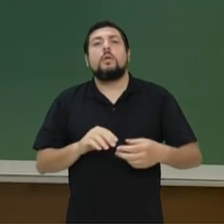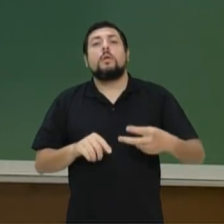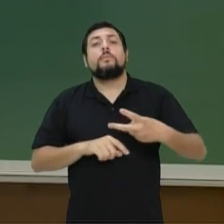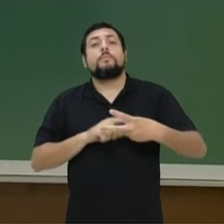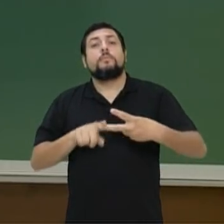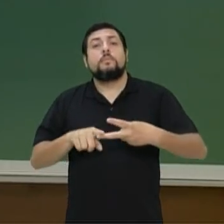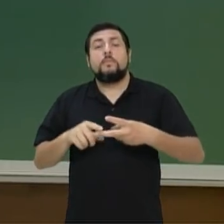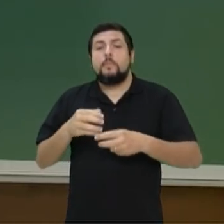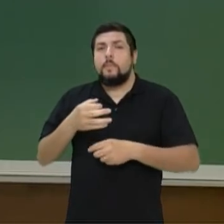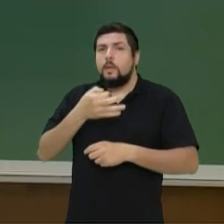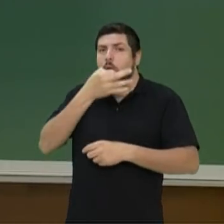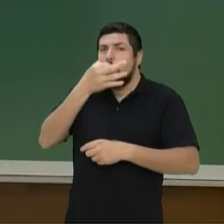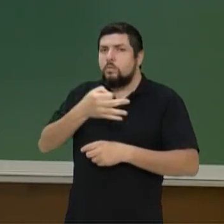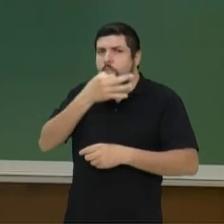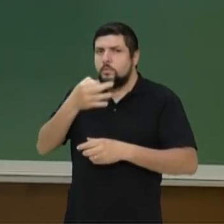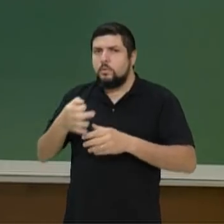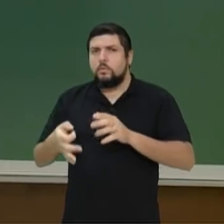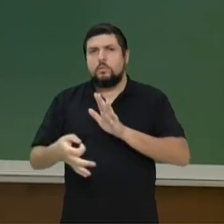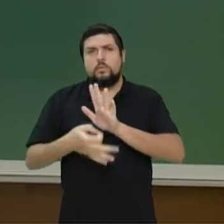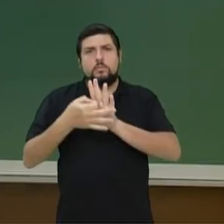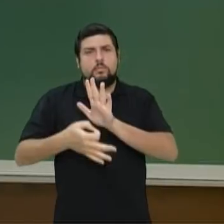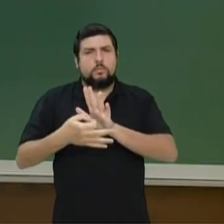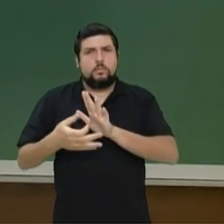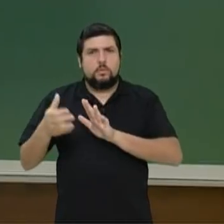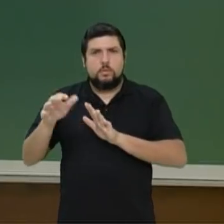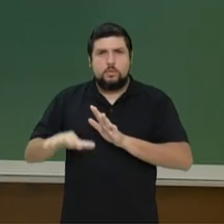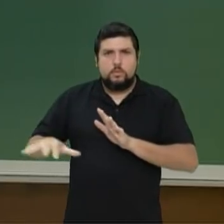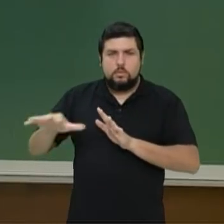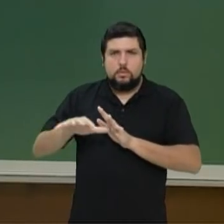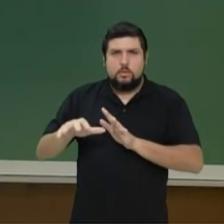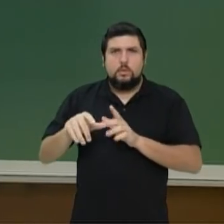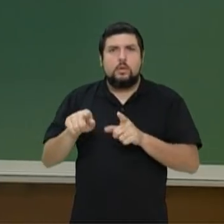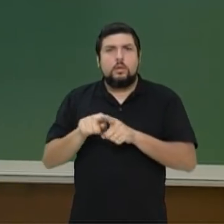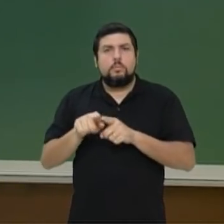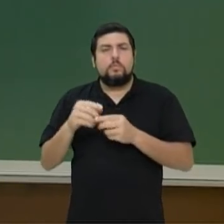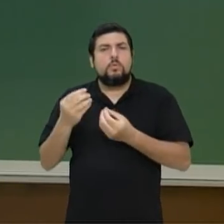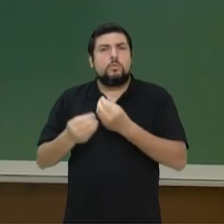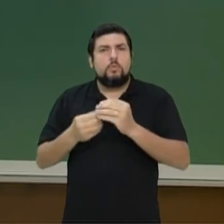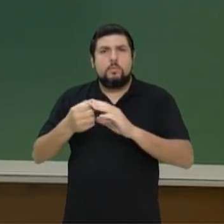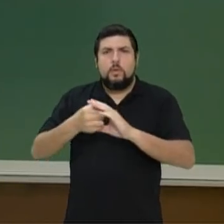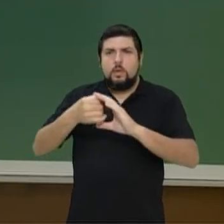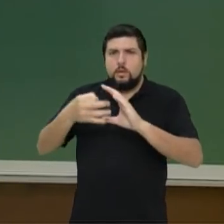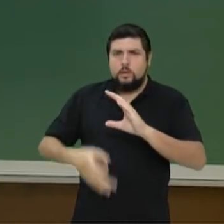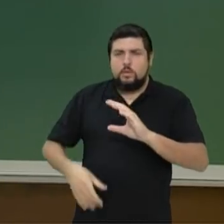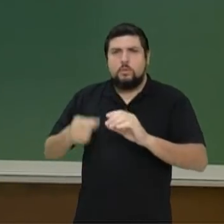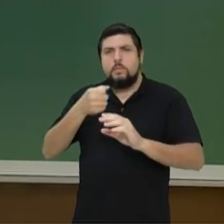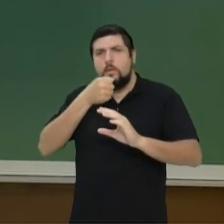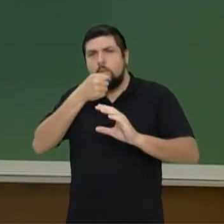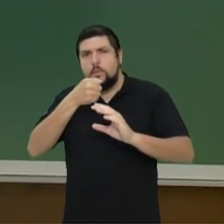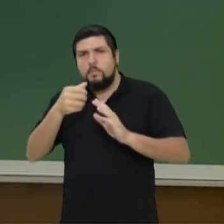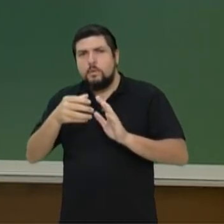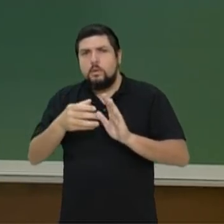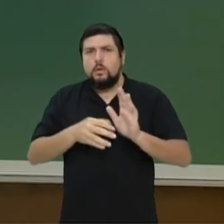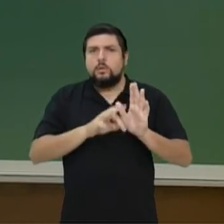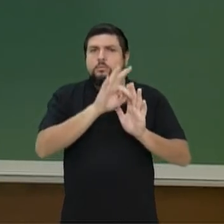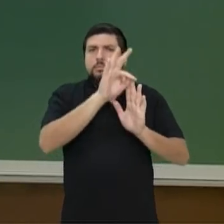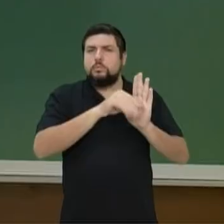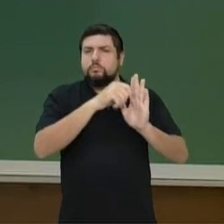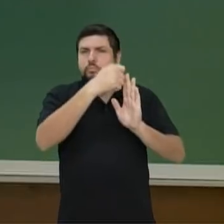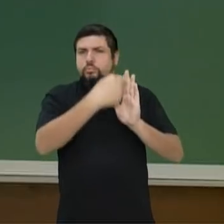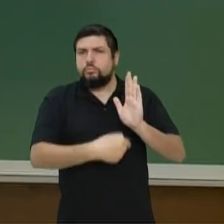da opinião também, que também é características, né? Da reportagem